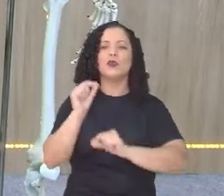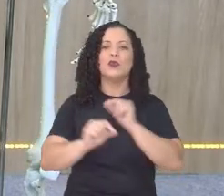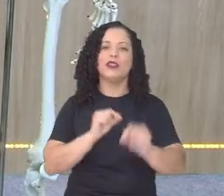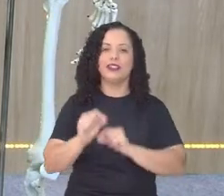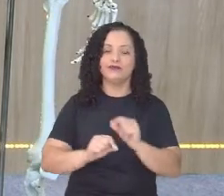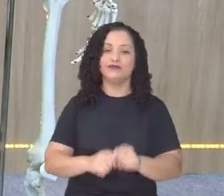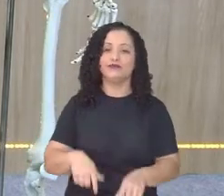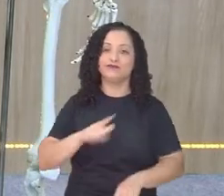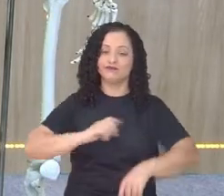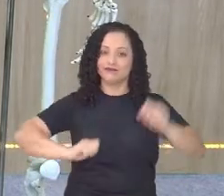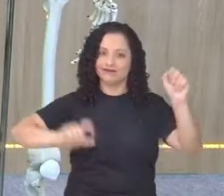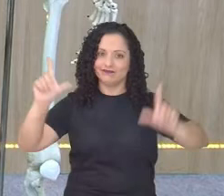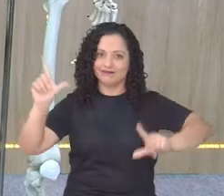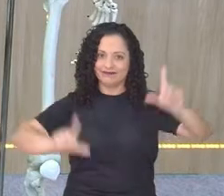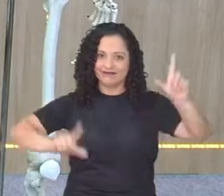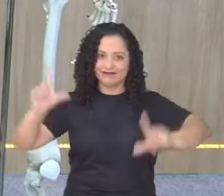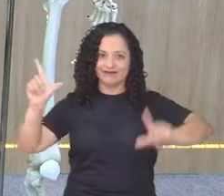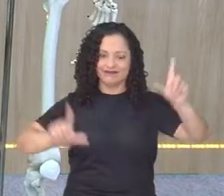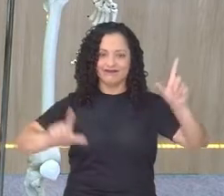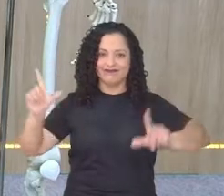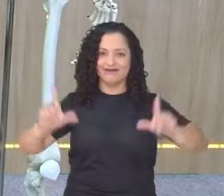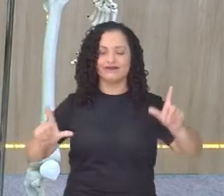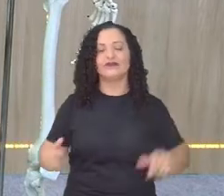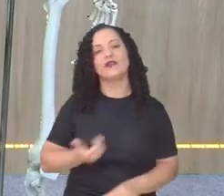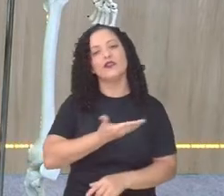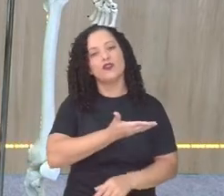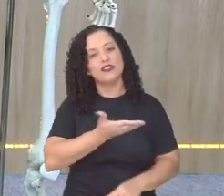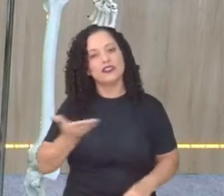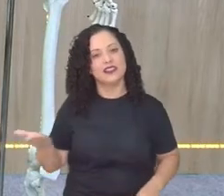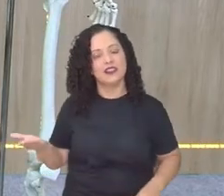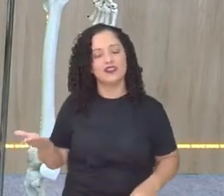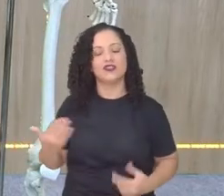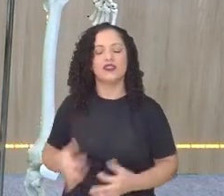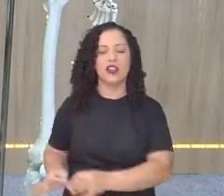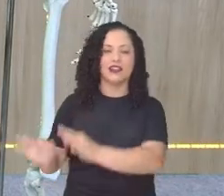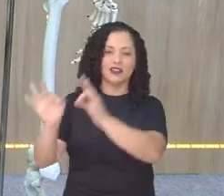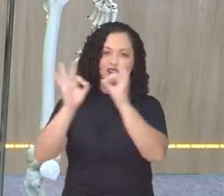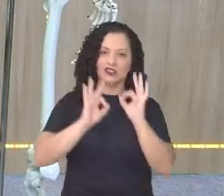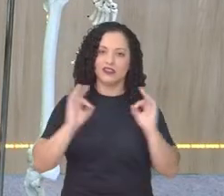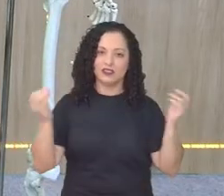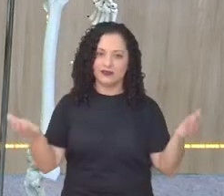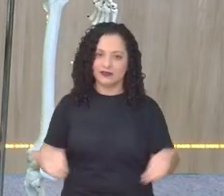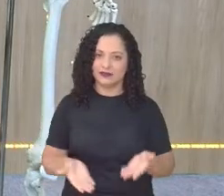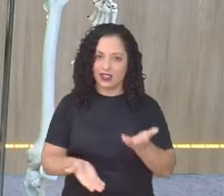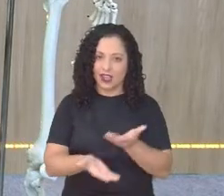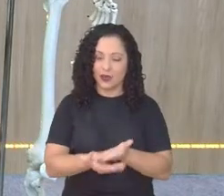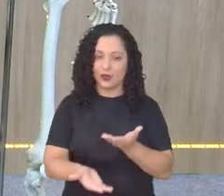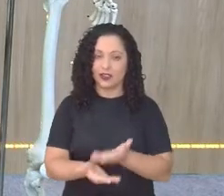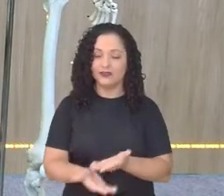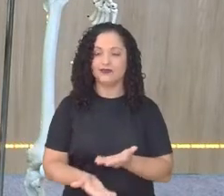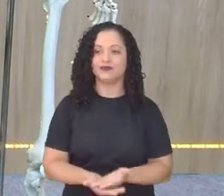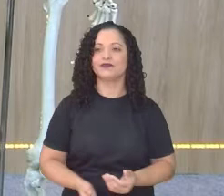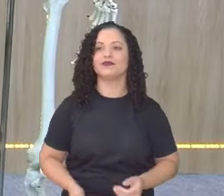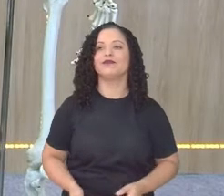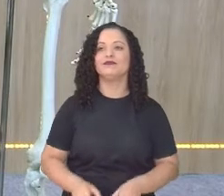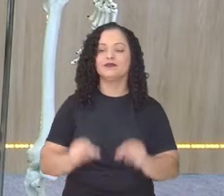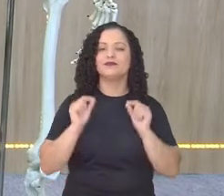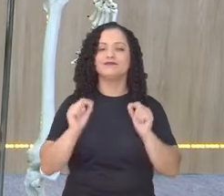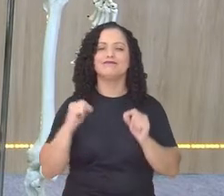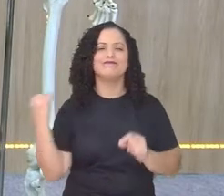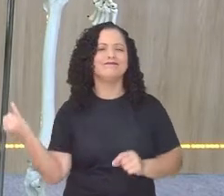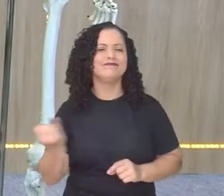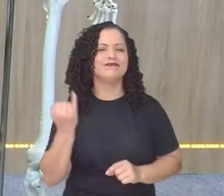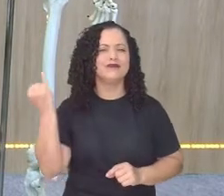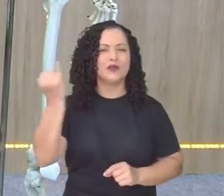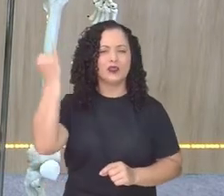relação aqui à TV. Nesse momento, eu acredito que muitos de vocês estão assistindo essa aula pela TV. Mas mais interessante, gente,